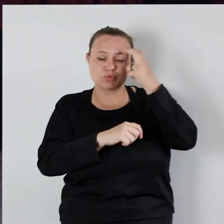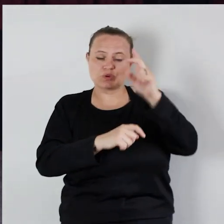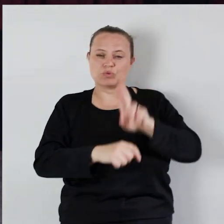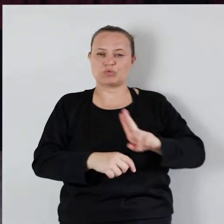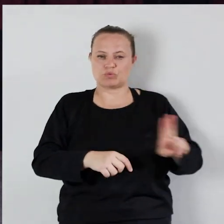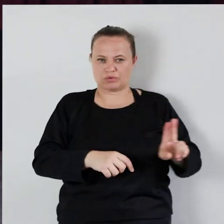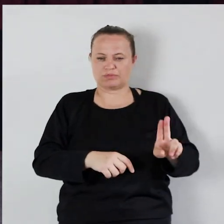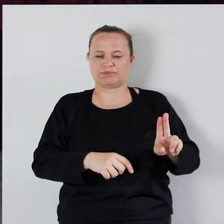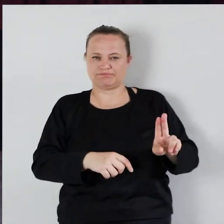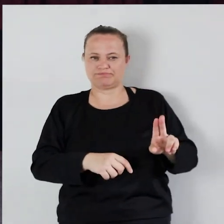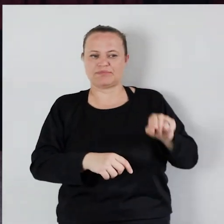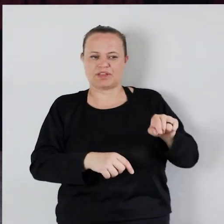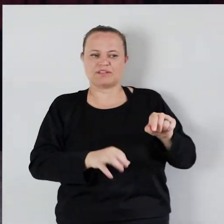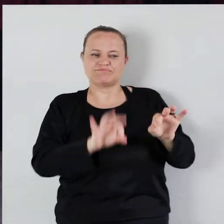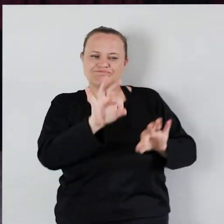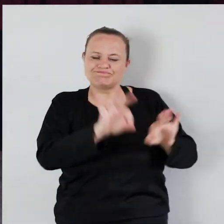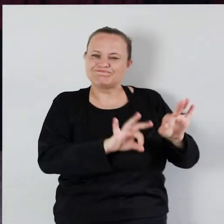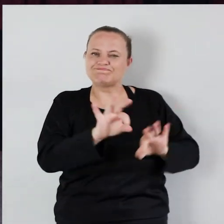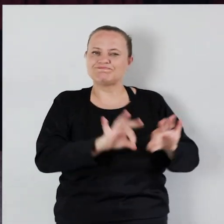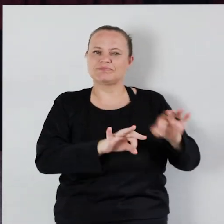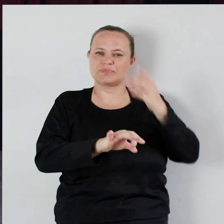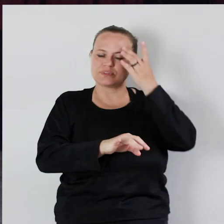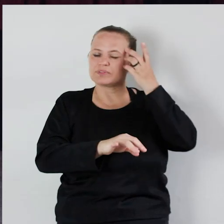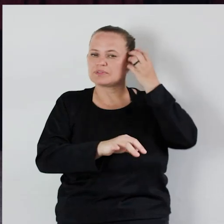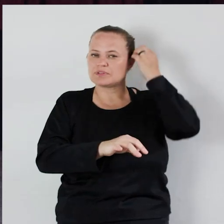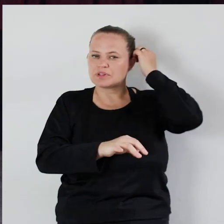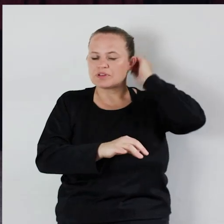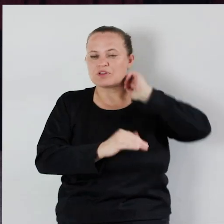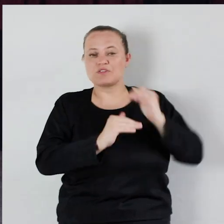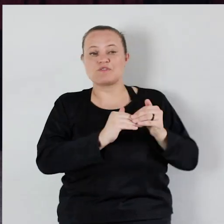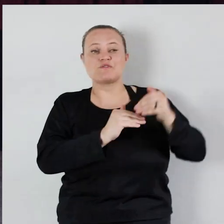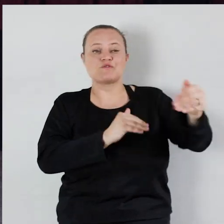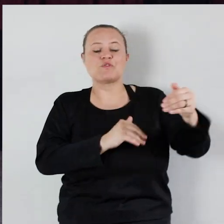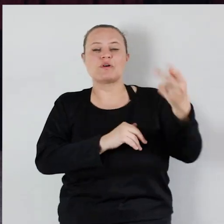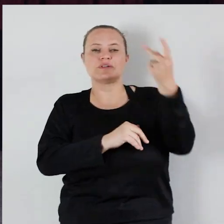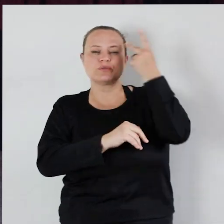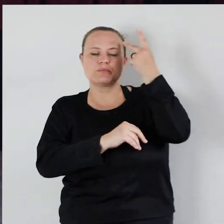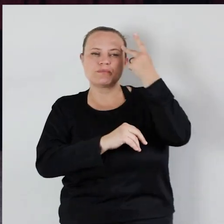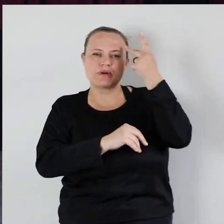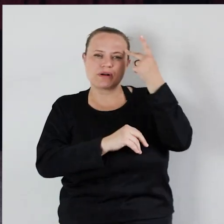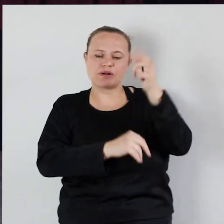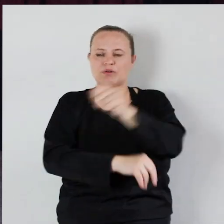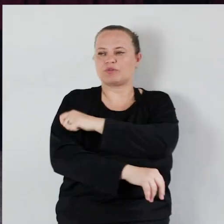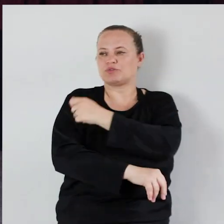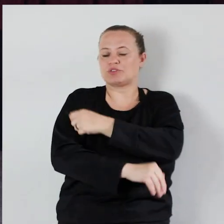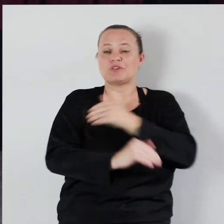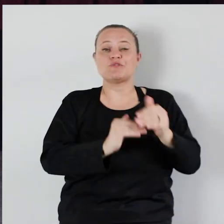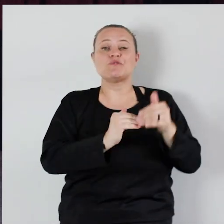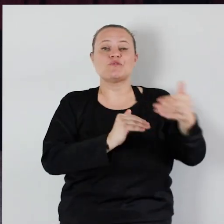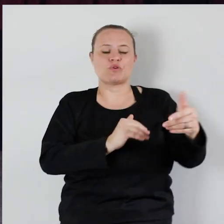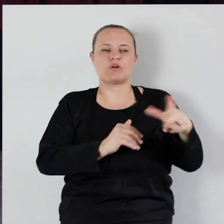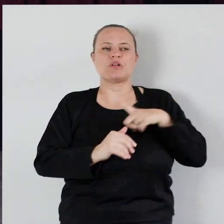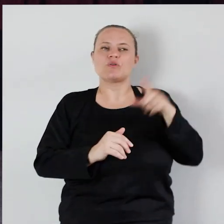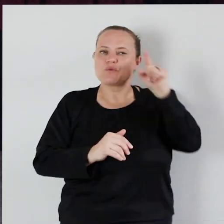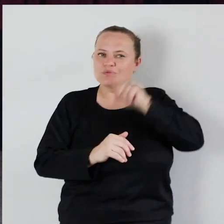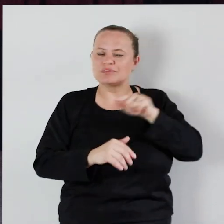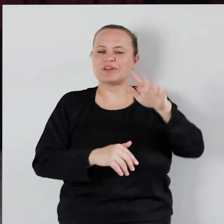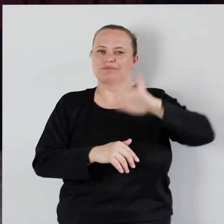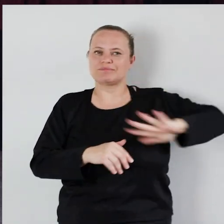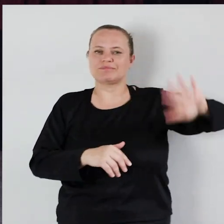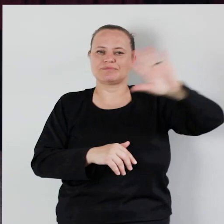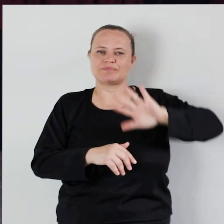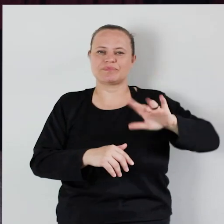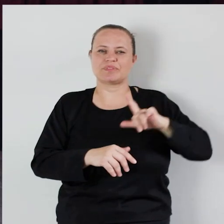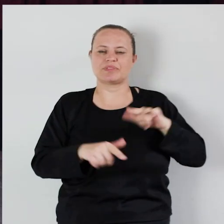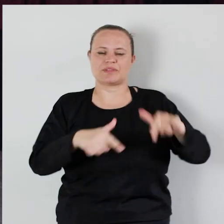extremamente engajado numa proposta alternativa de fazer cultura, né? O próprio nome é. E, né, Fora do Eixo